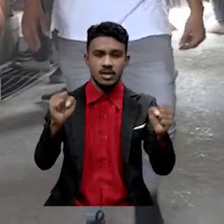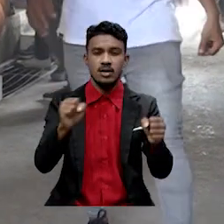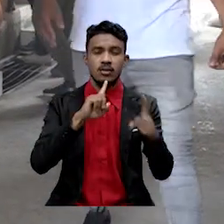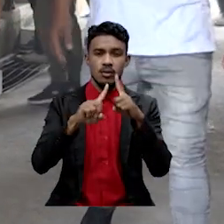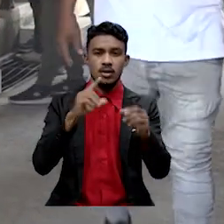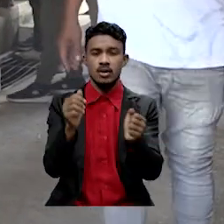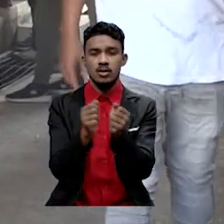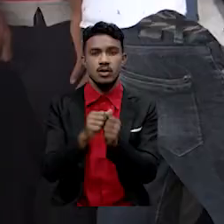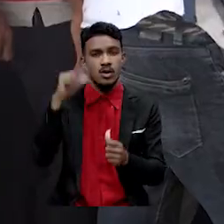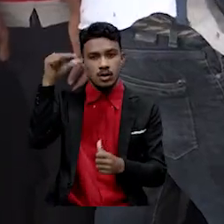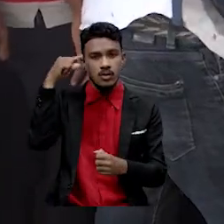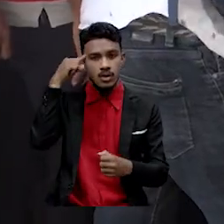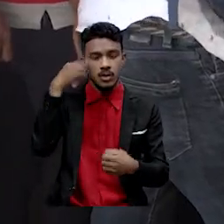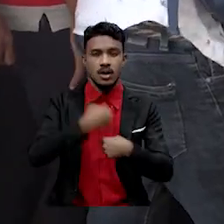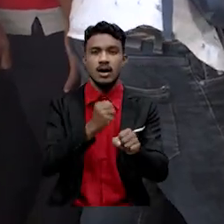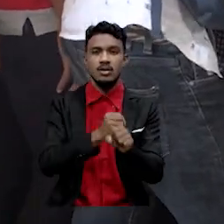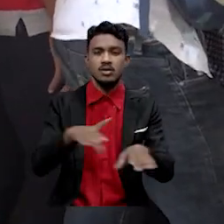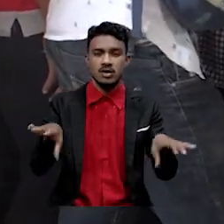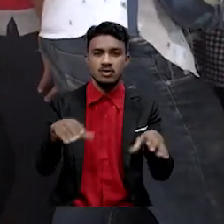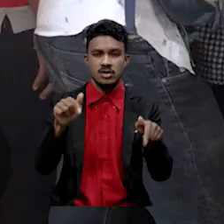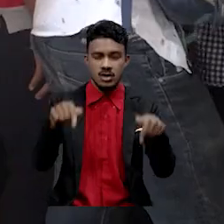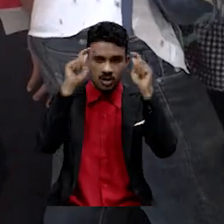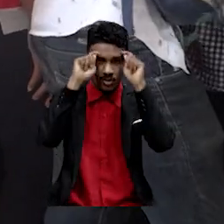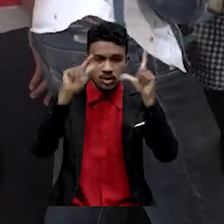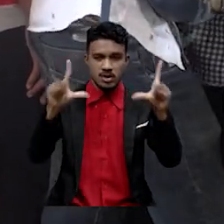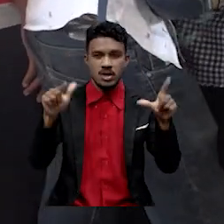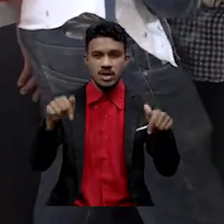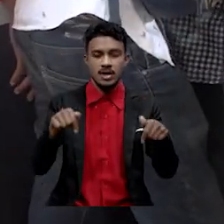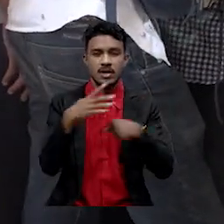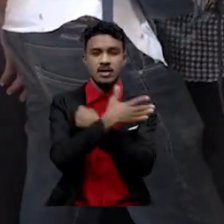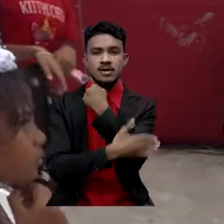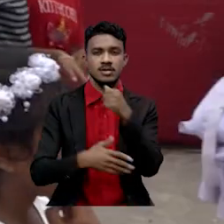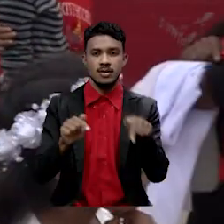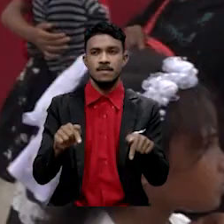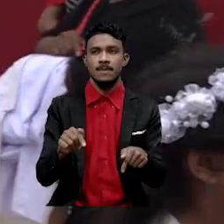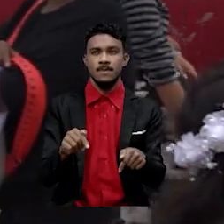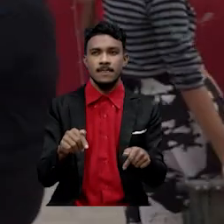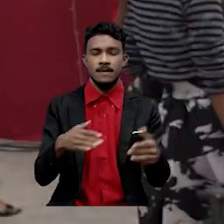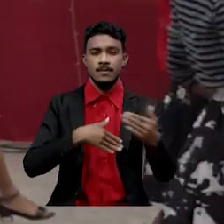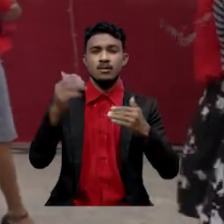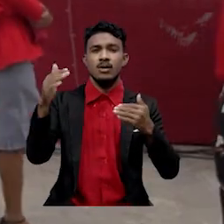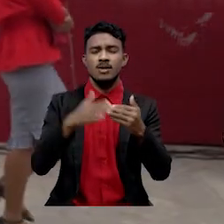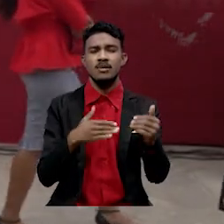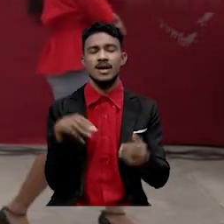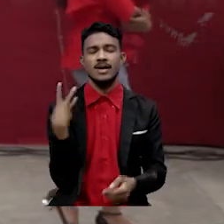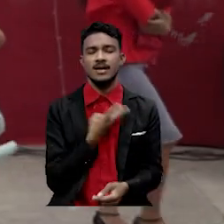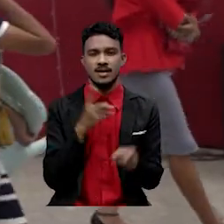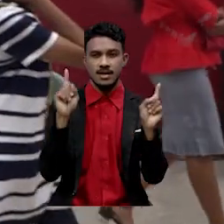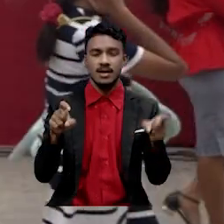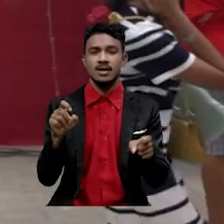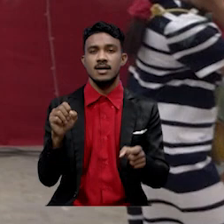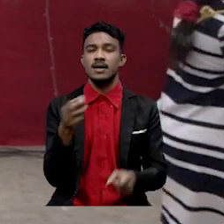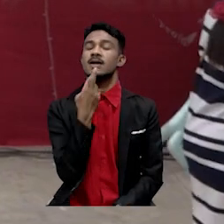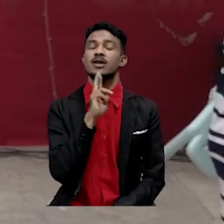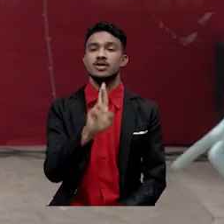governo, atu cria campo serviço ba Timoruang sira ia railaran. Problema de mente tem que Jesus resolve. E nós não